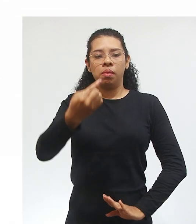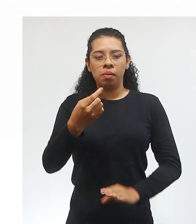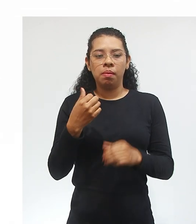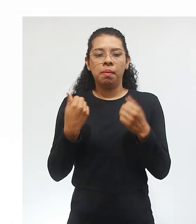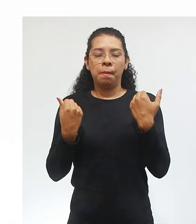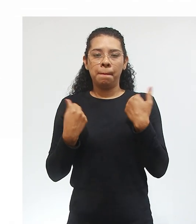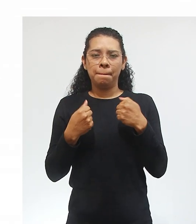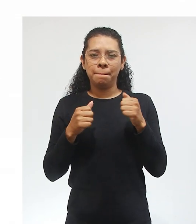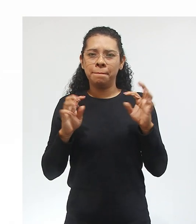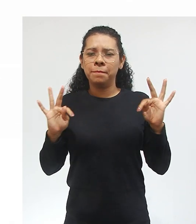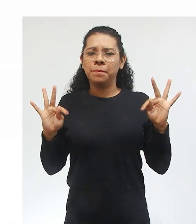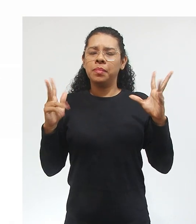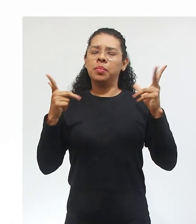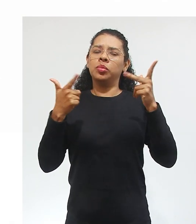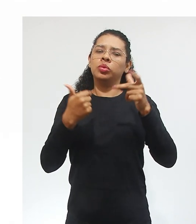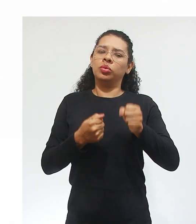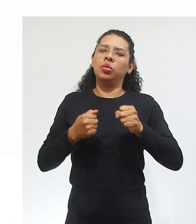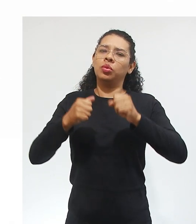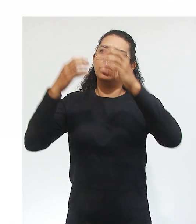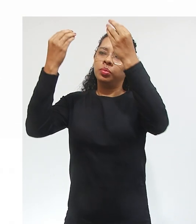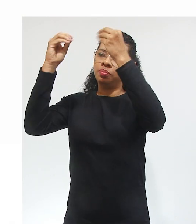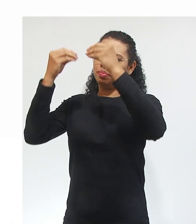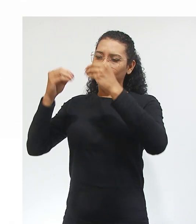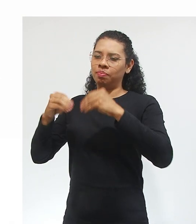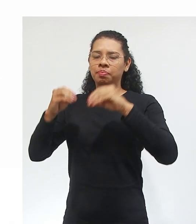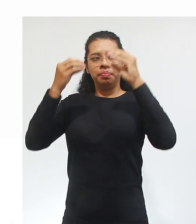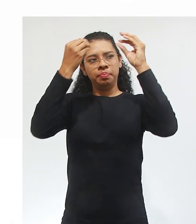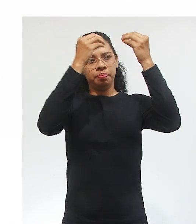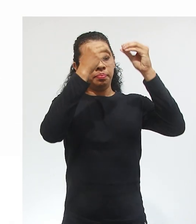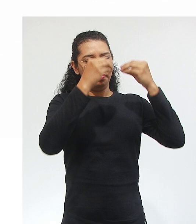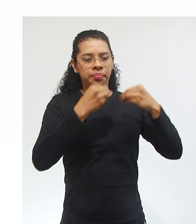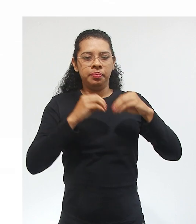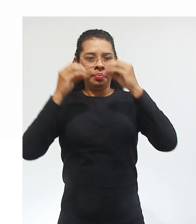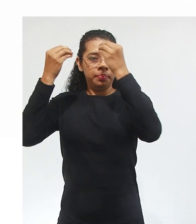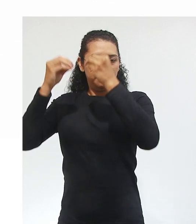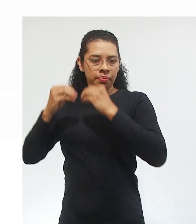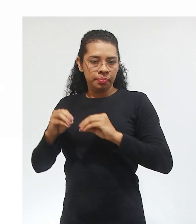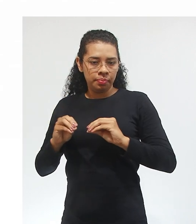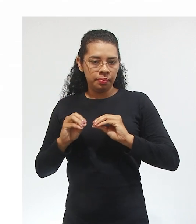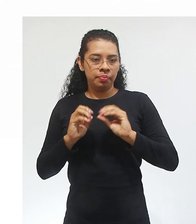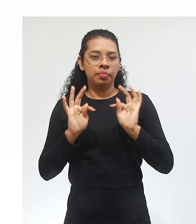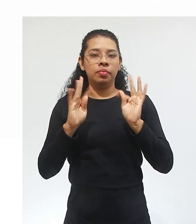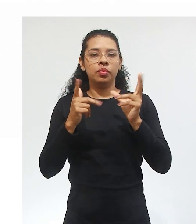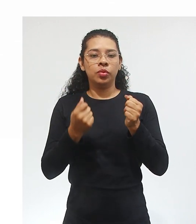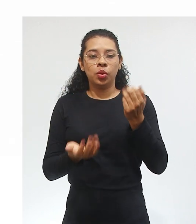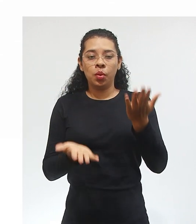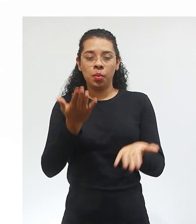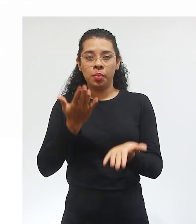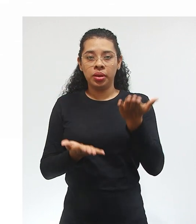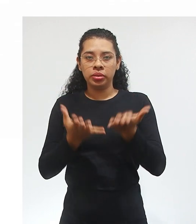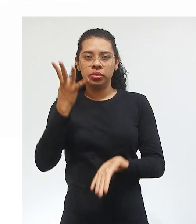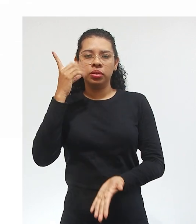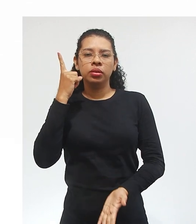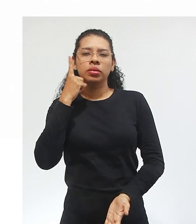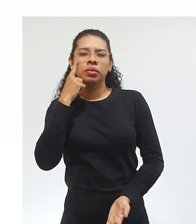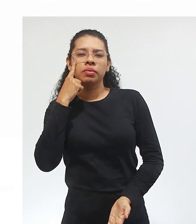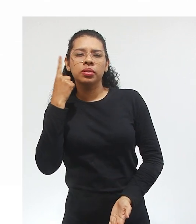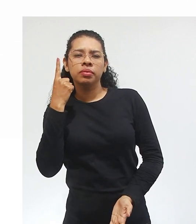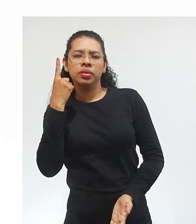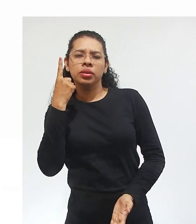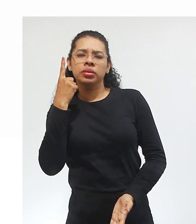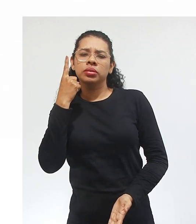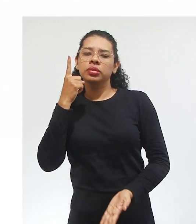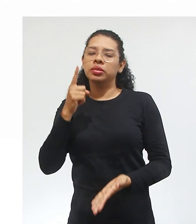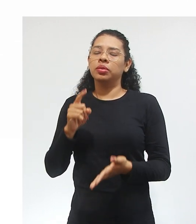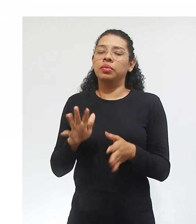Depois disso, vocês devem pegar todos aqueles lançamentos e vai lançar aqui no que chama balancete de verificação,